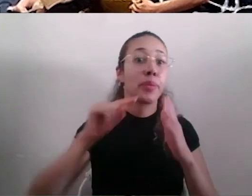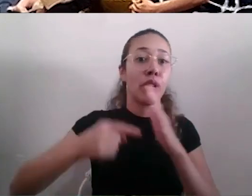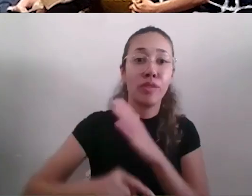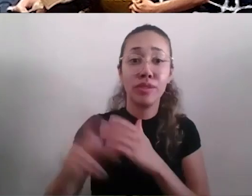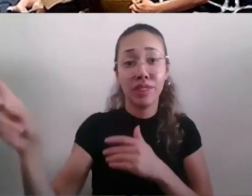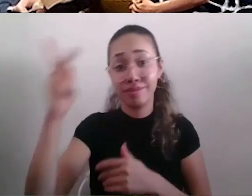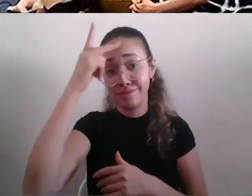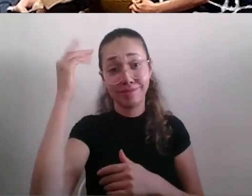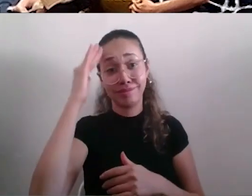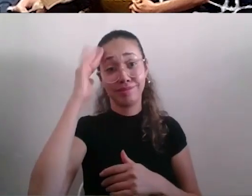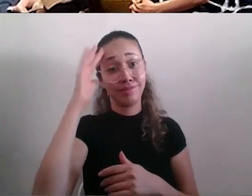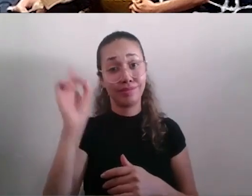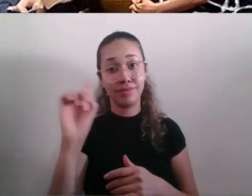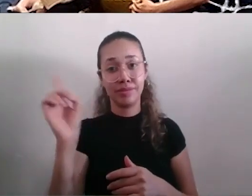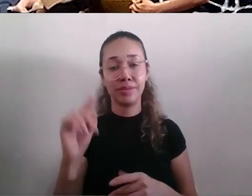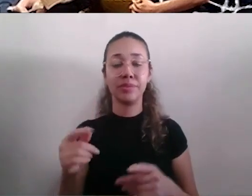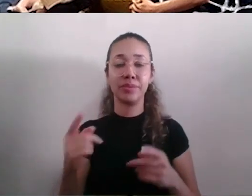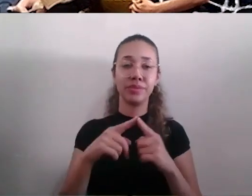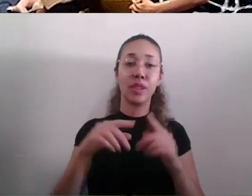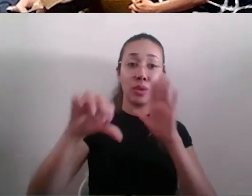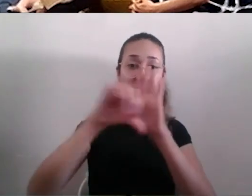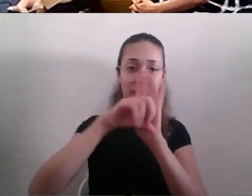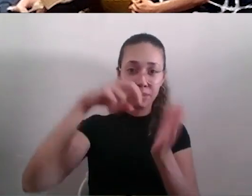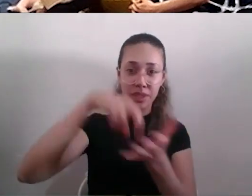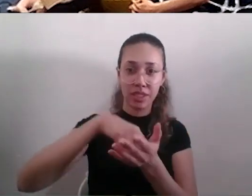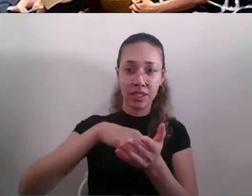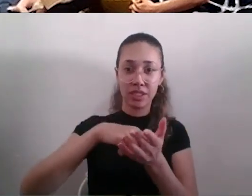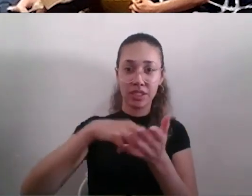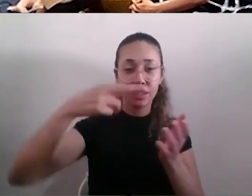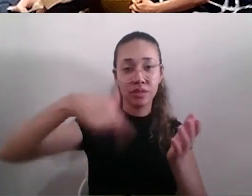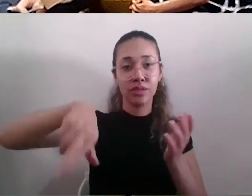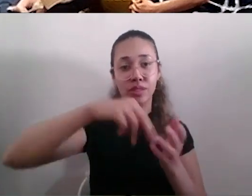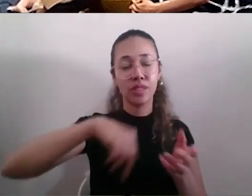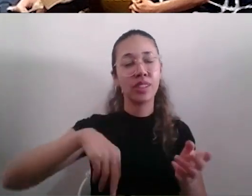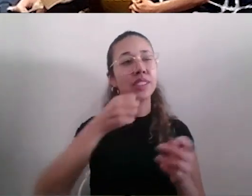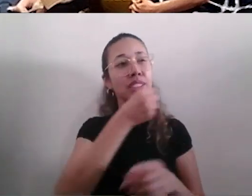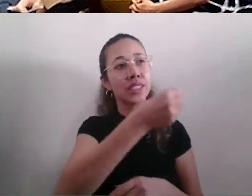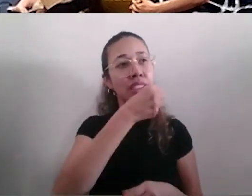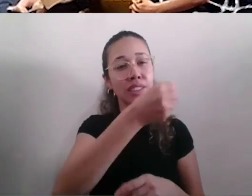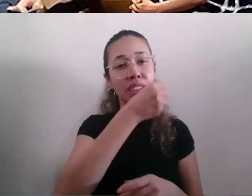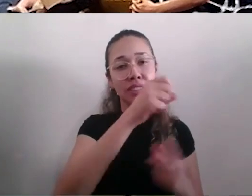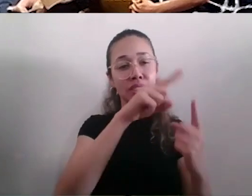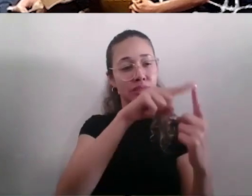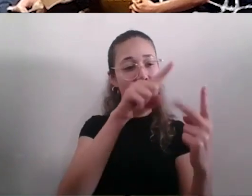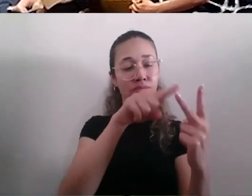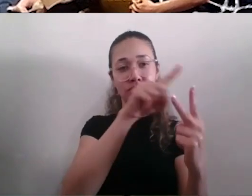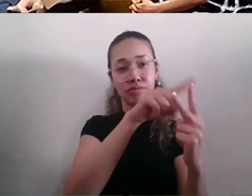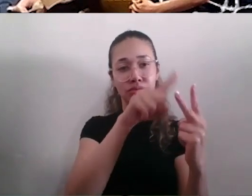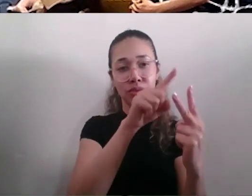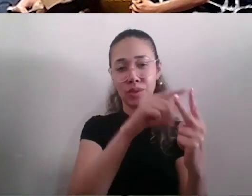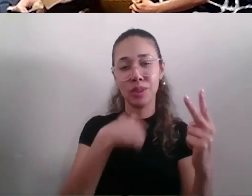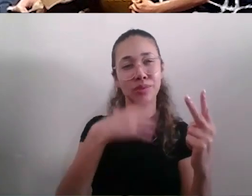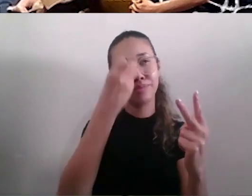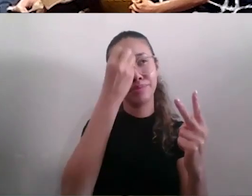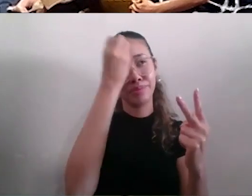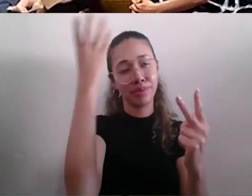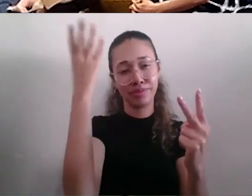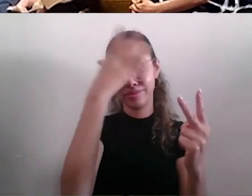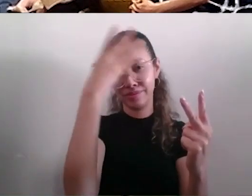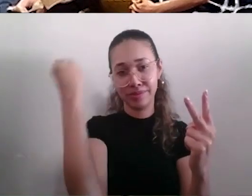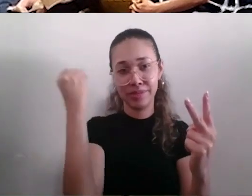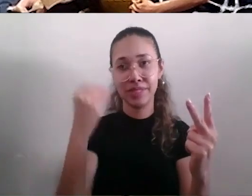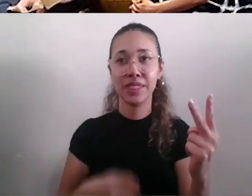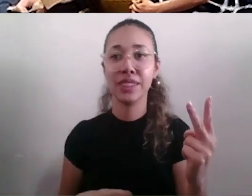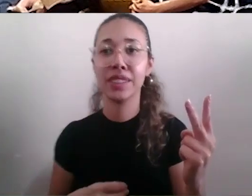dois juízes, cujo nome eu não vou dizer porque eu não me lembro, eu não diria, mas eu realmente não me lembro. Eu estava tentando lembrar agora, eu não me